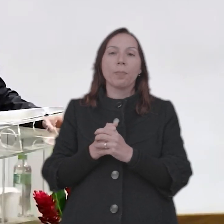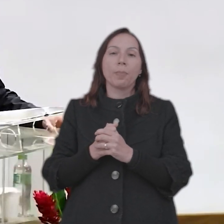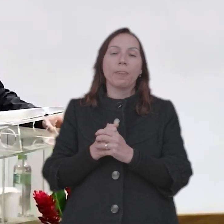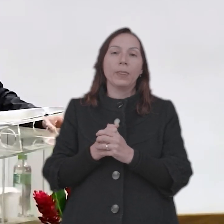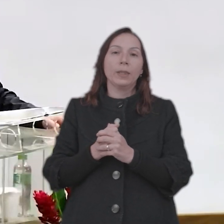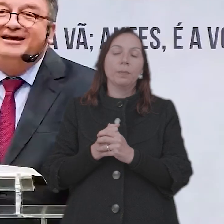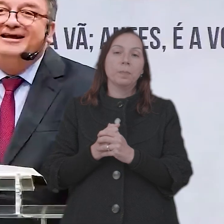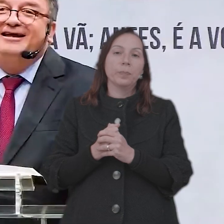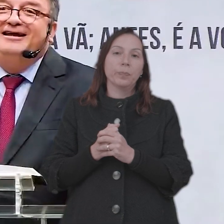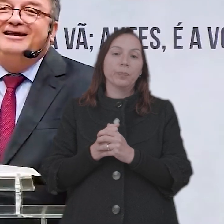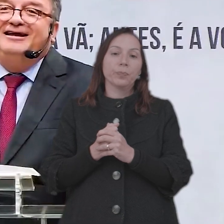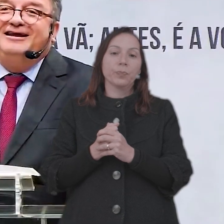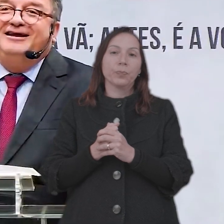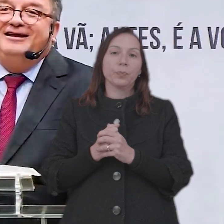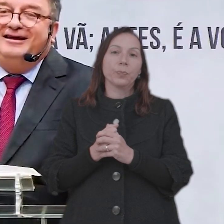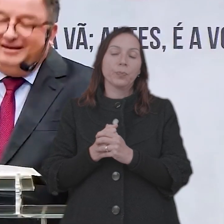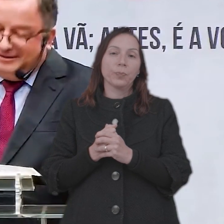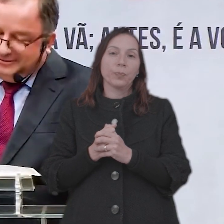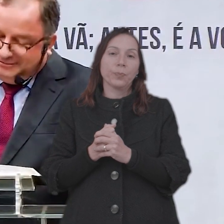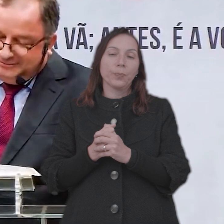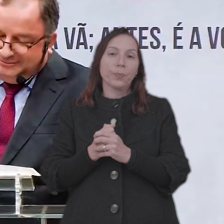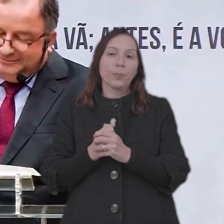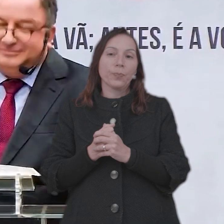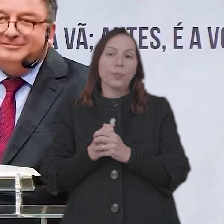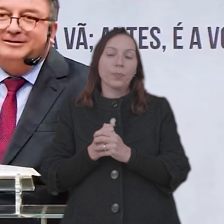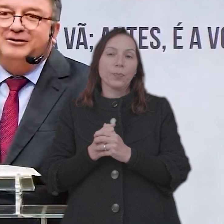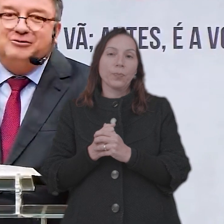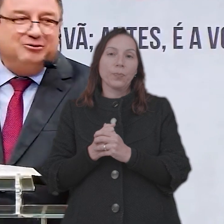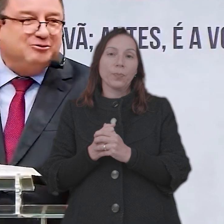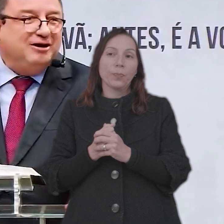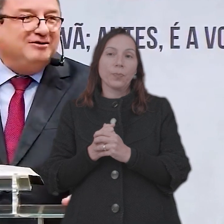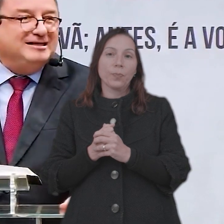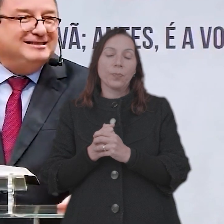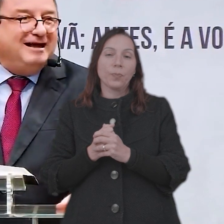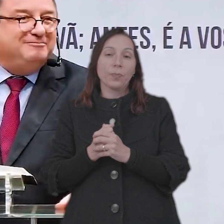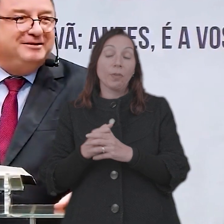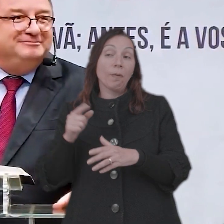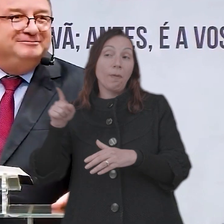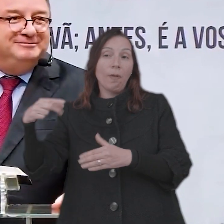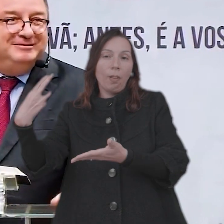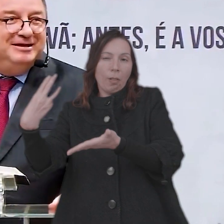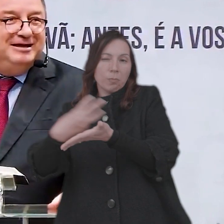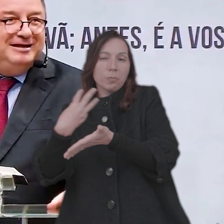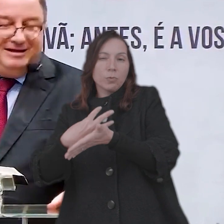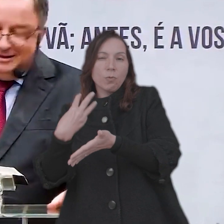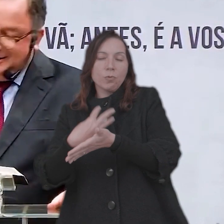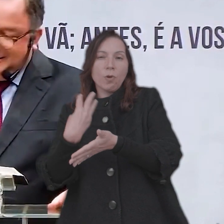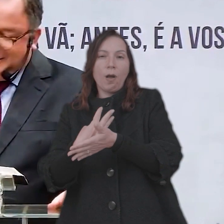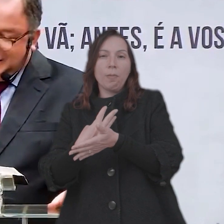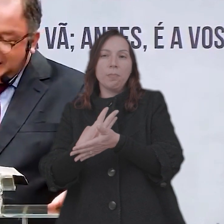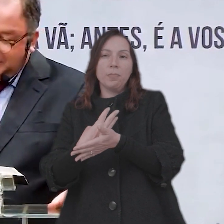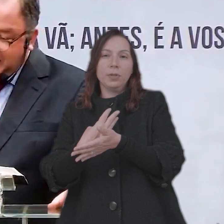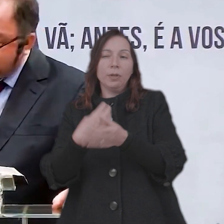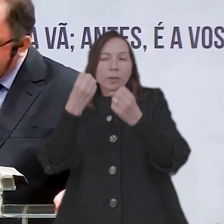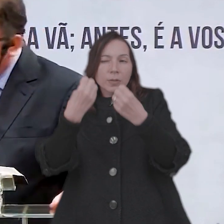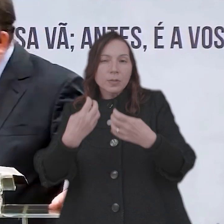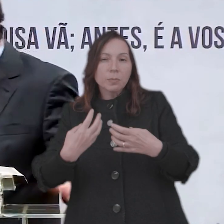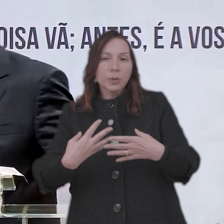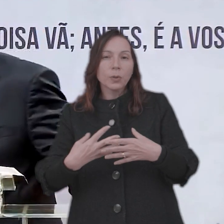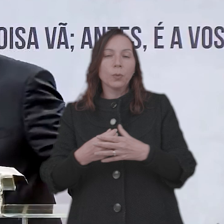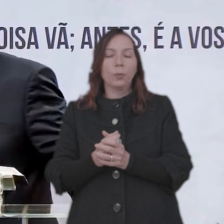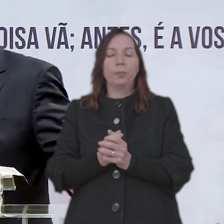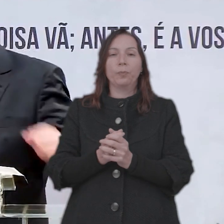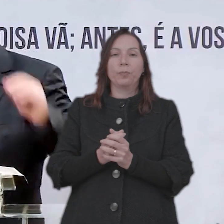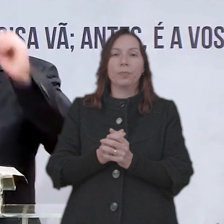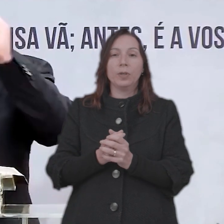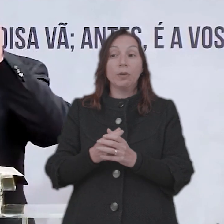Tintura de cabelo. E ela colocou lá no WhatsApp. E chegando lá, a